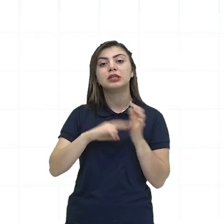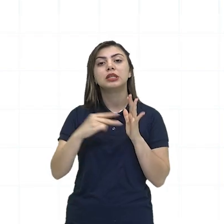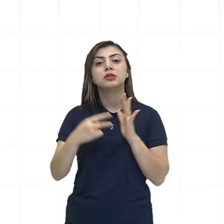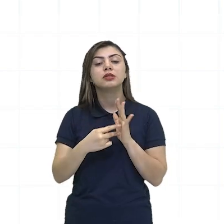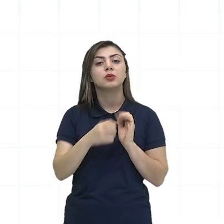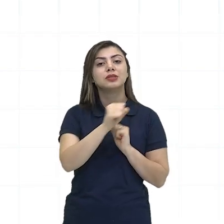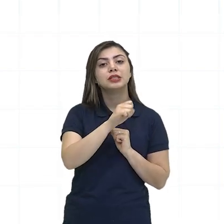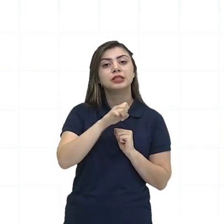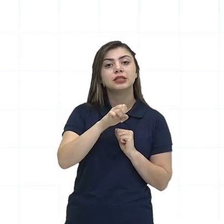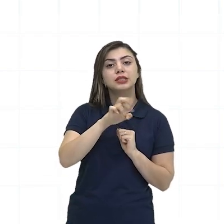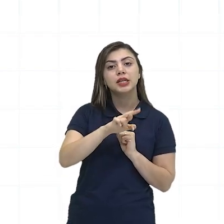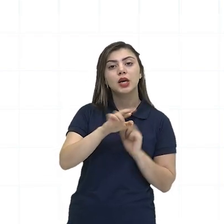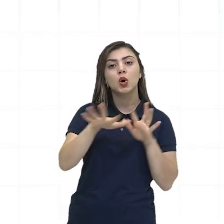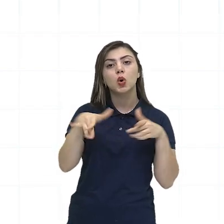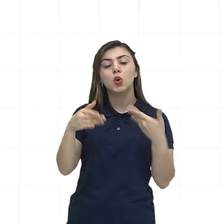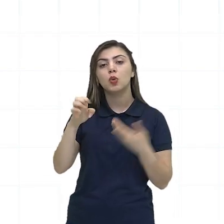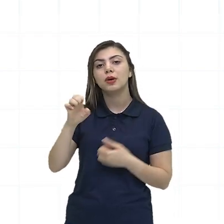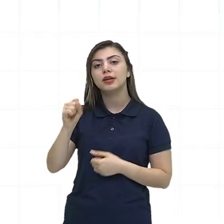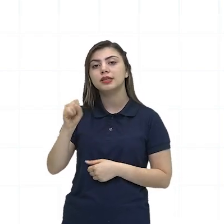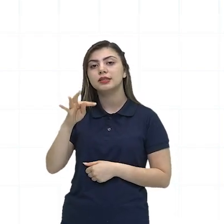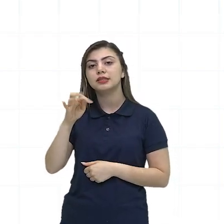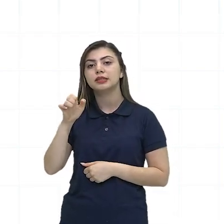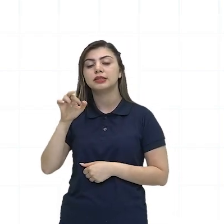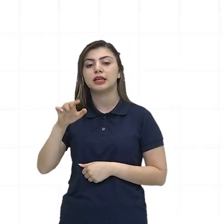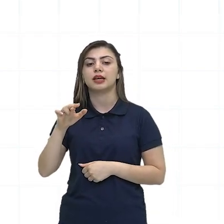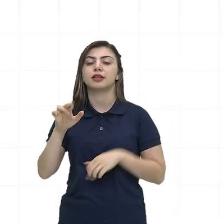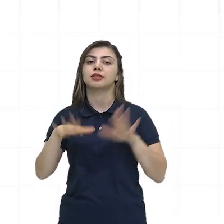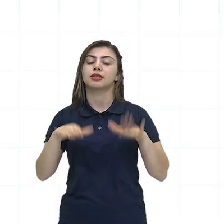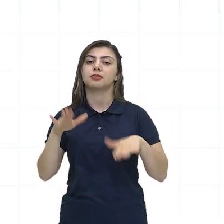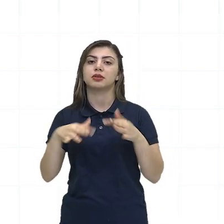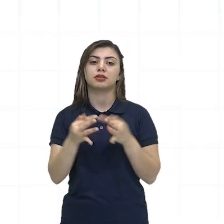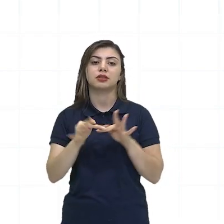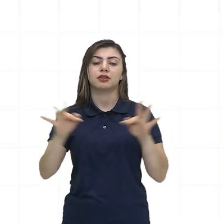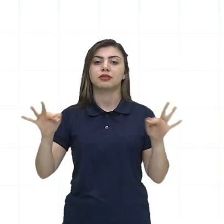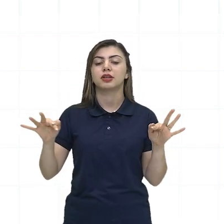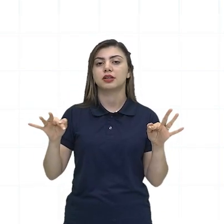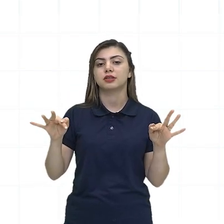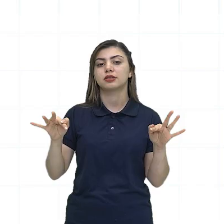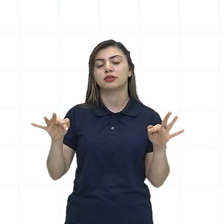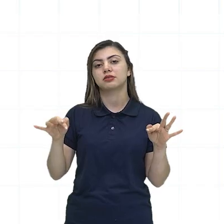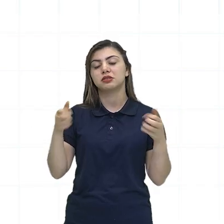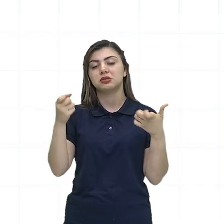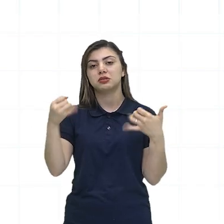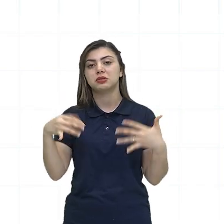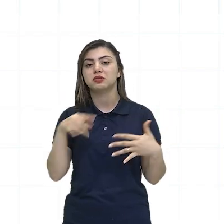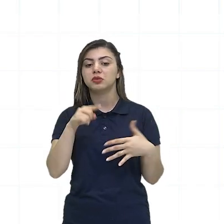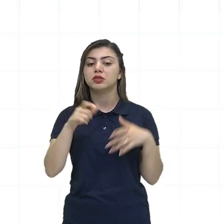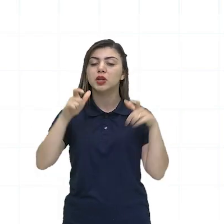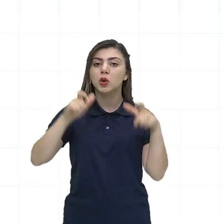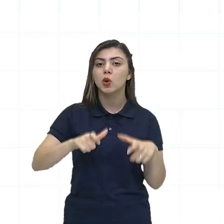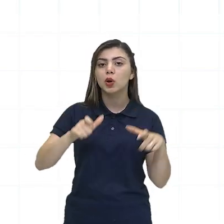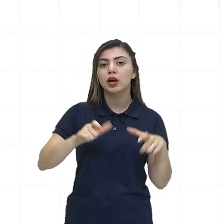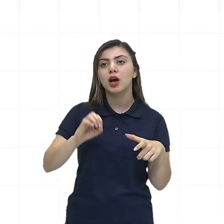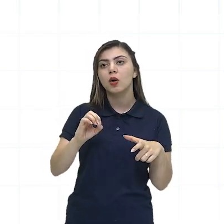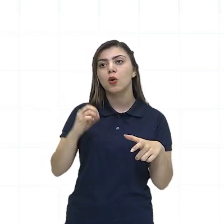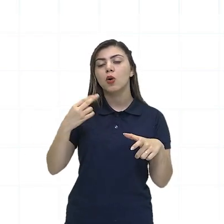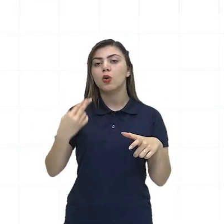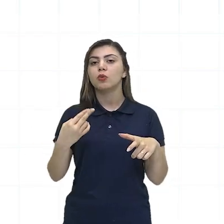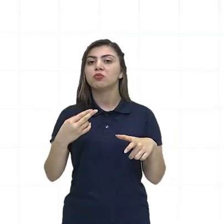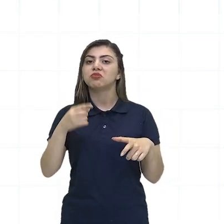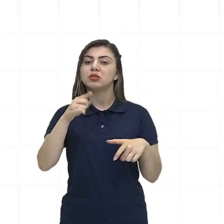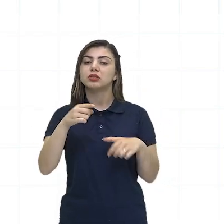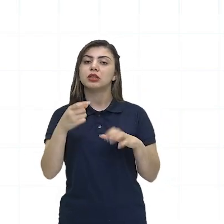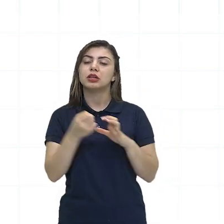Então, dependendo do que você estiver falando, ele indica que você está em algum lugar ou para falar